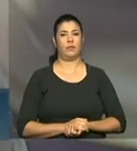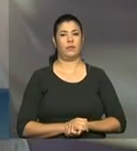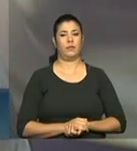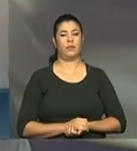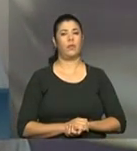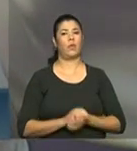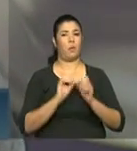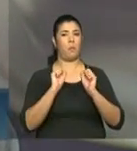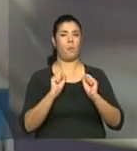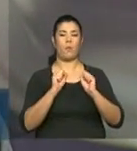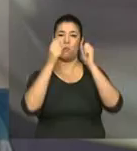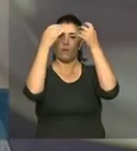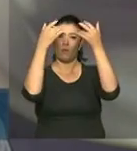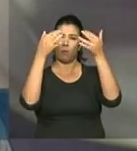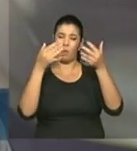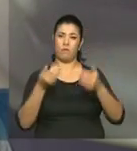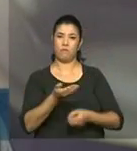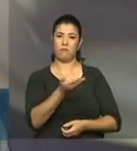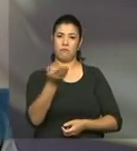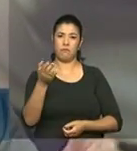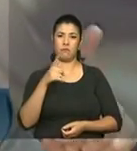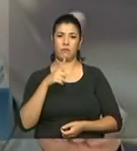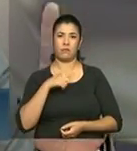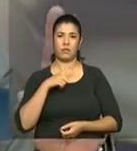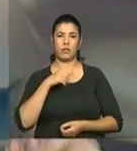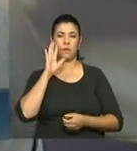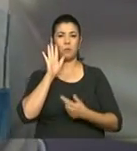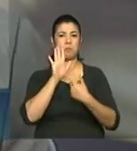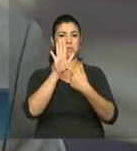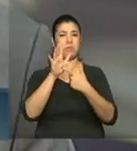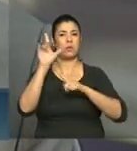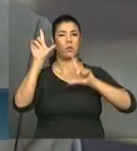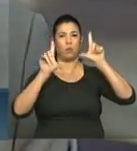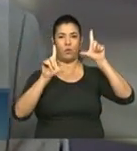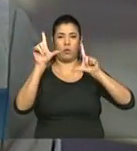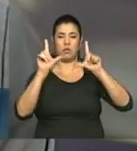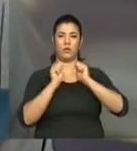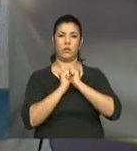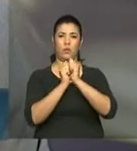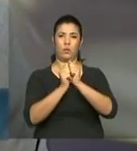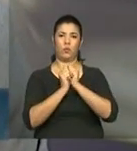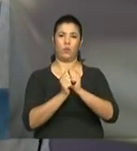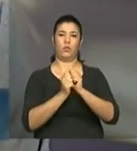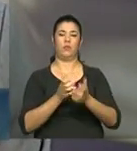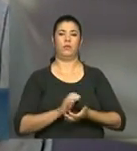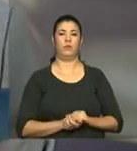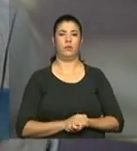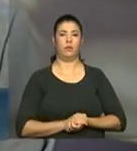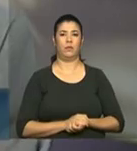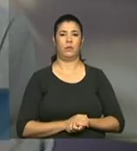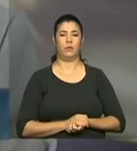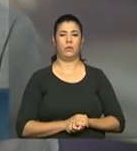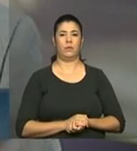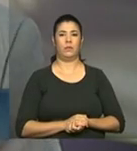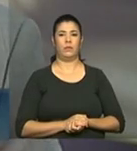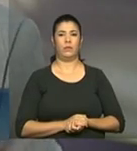Você pode falar daí, que eles têm acesso pela televisão ali, pelo visor, eles também estão acompanhando, tá?